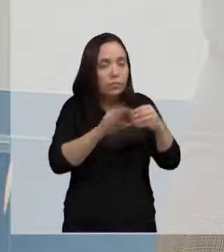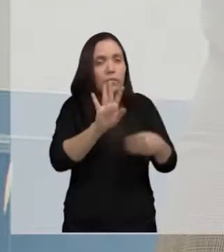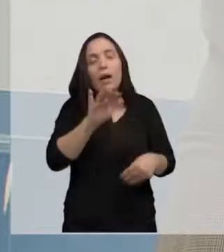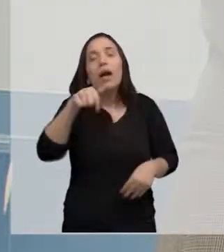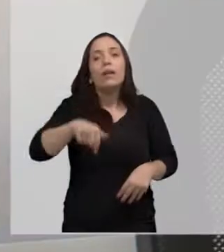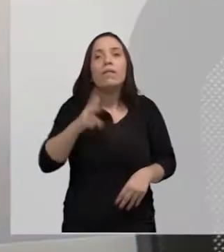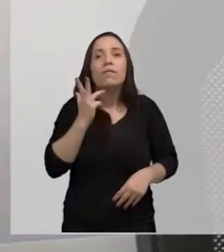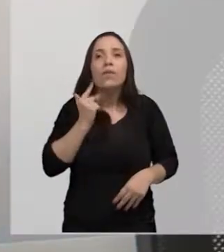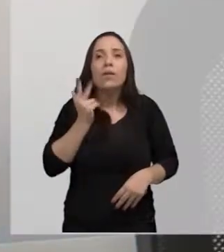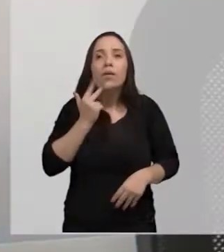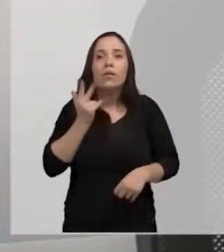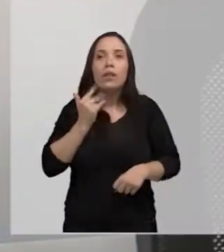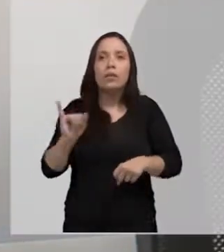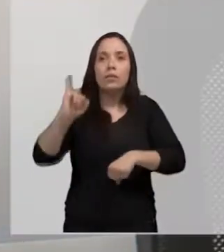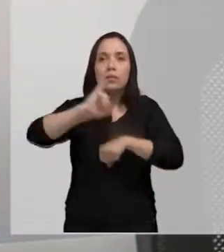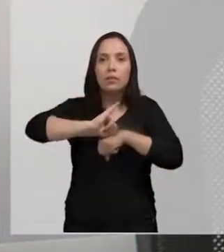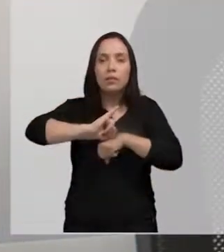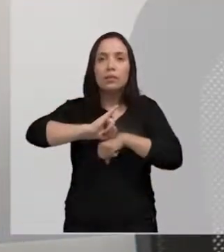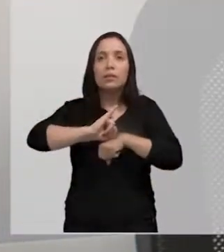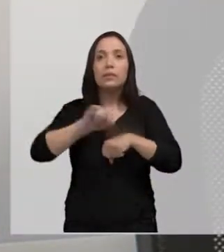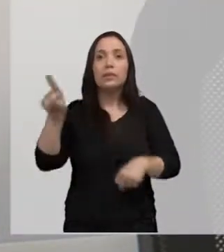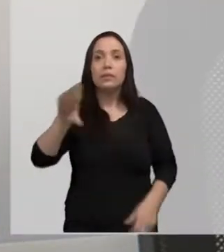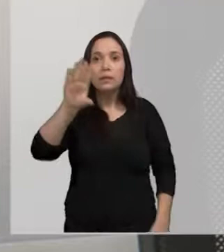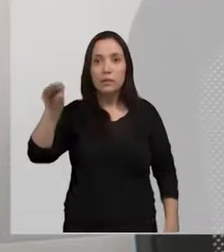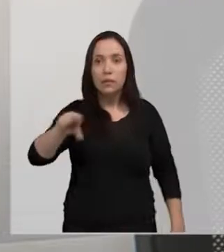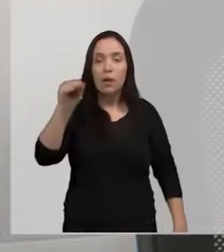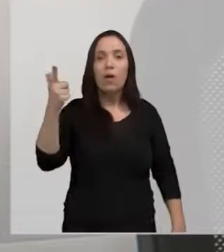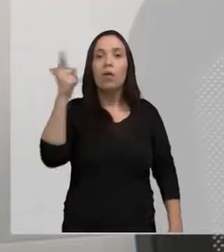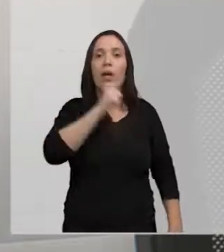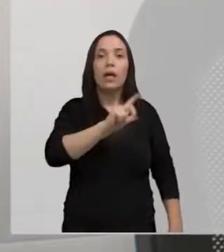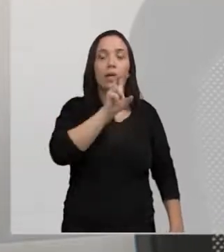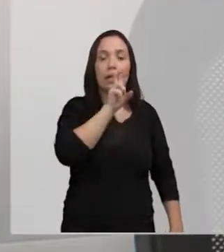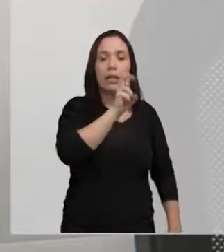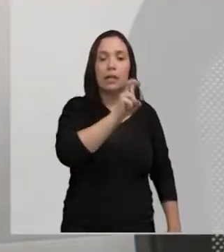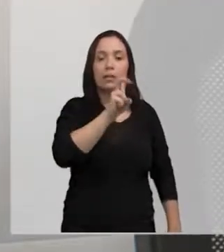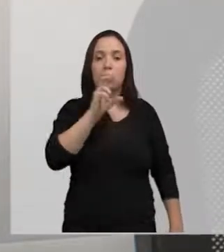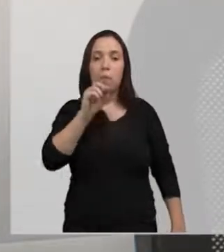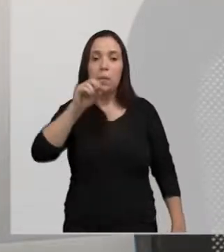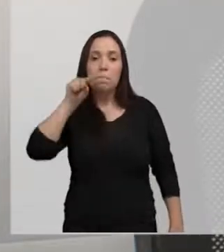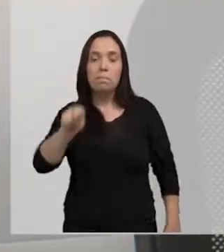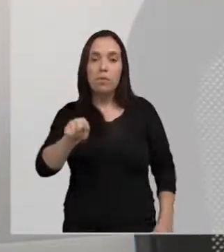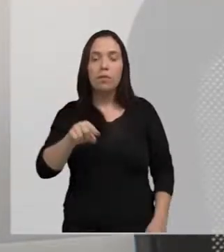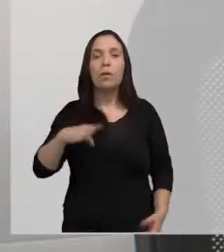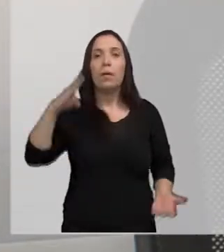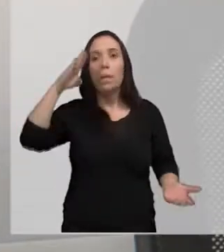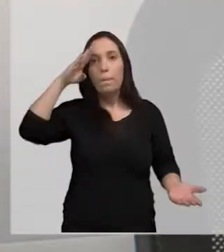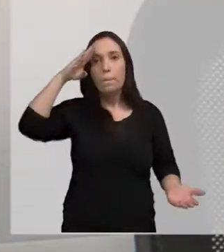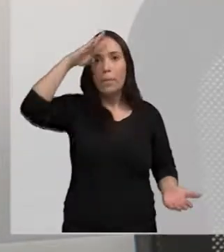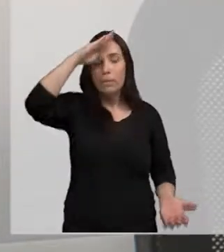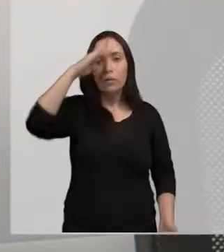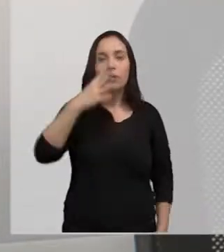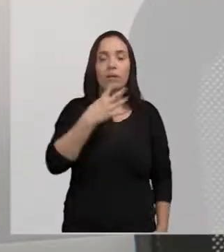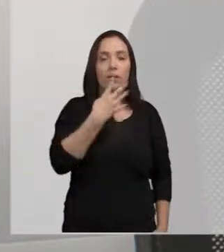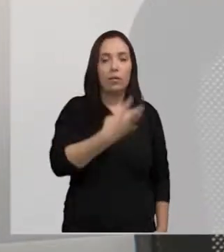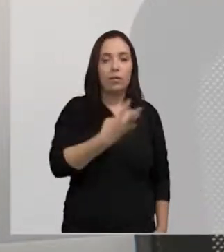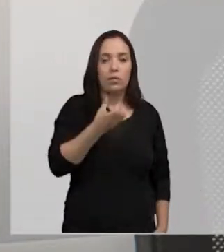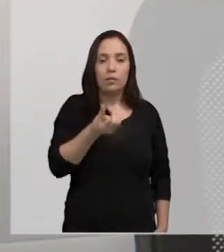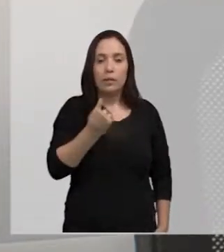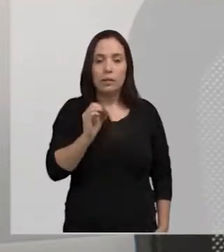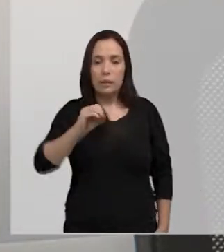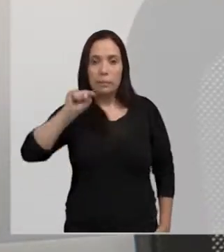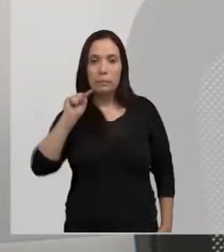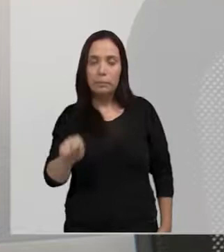Fortaleza, o Ciro tirou 550.000 votos, Jair Bolsonaro tirou